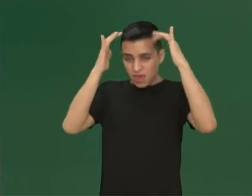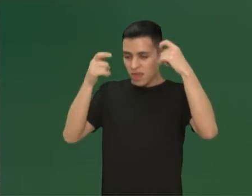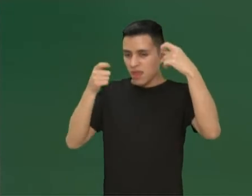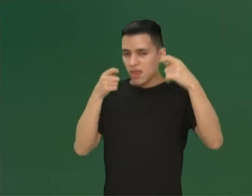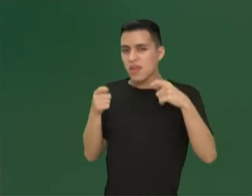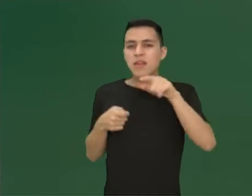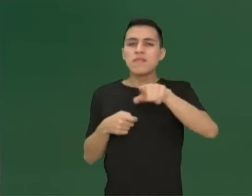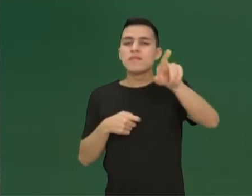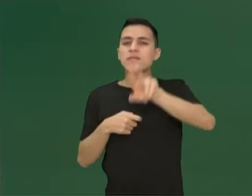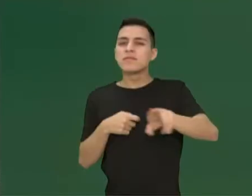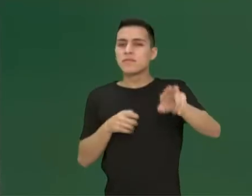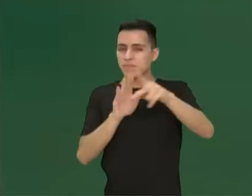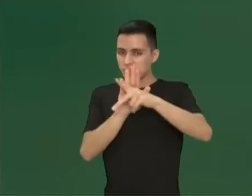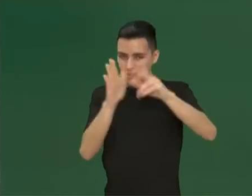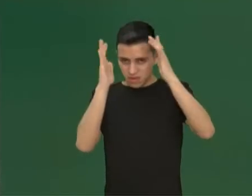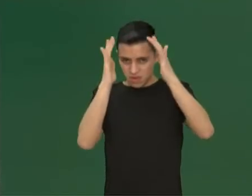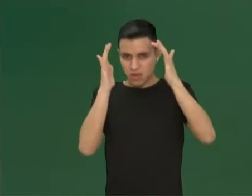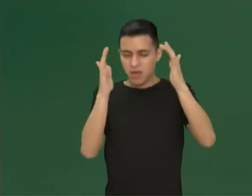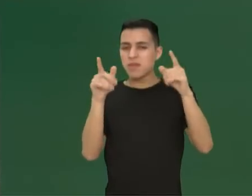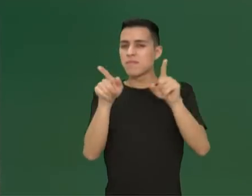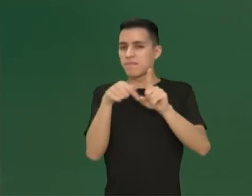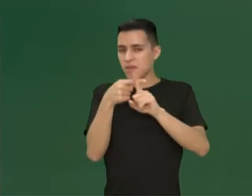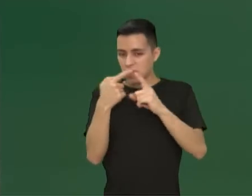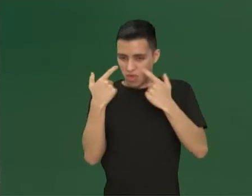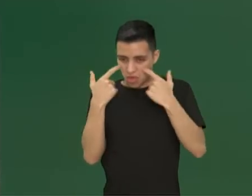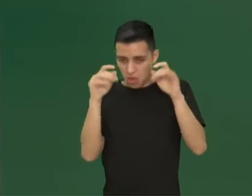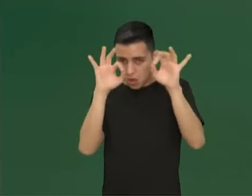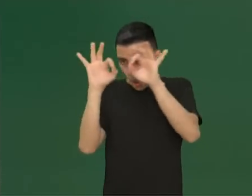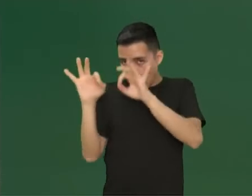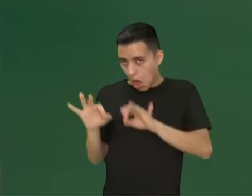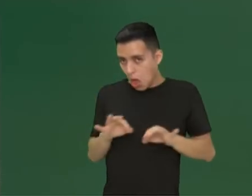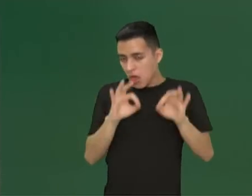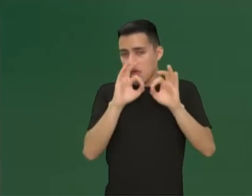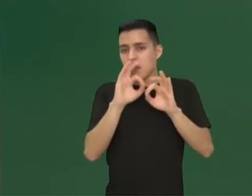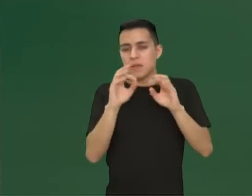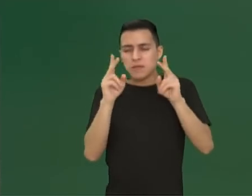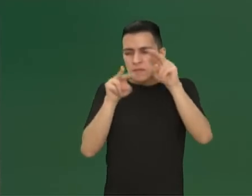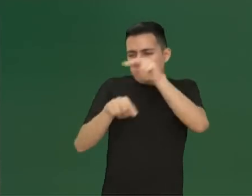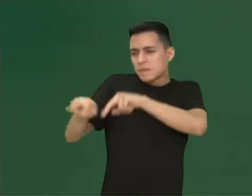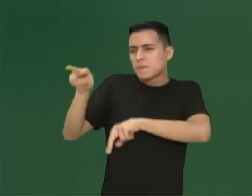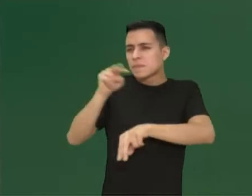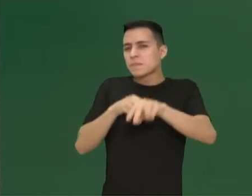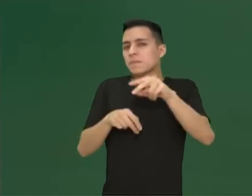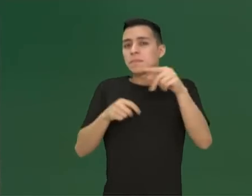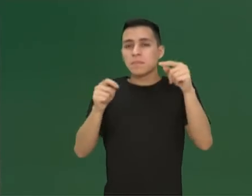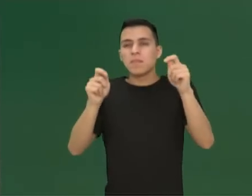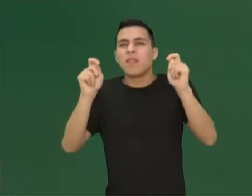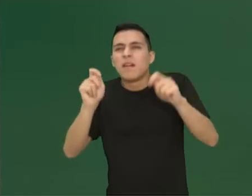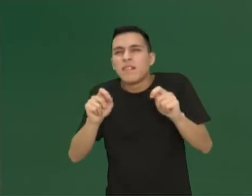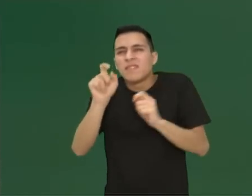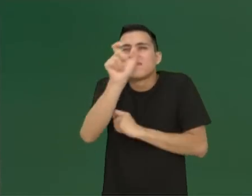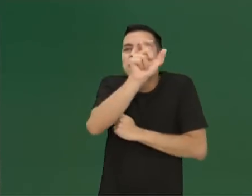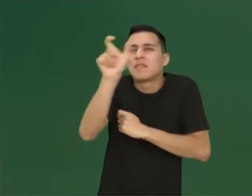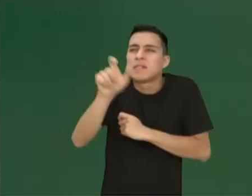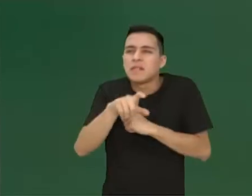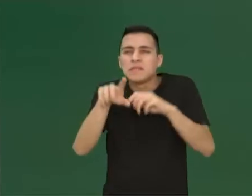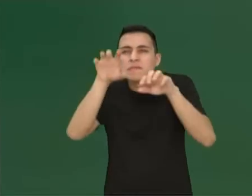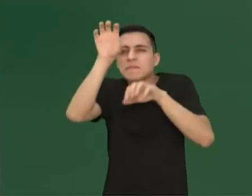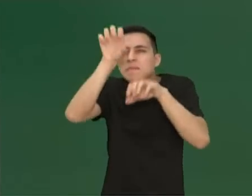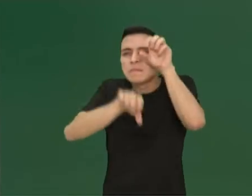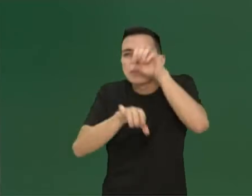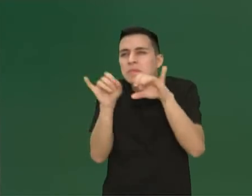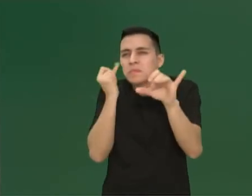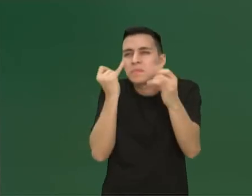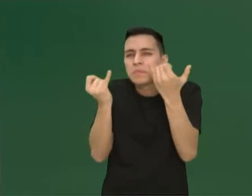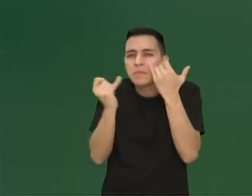está utilizando o seu órgão olho, o sentido da visão, e está capturando essas informações. Será